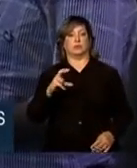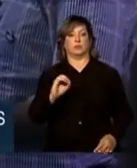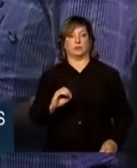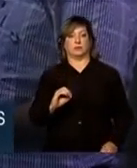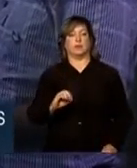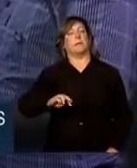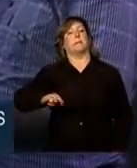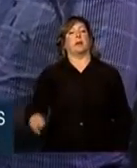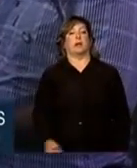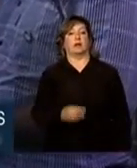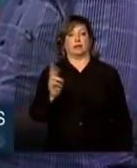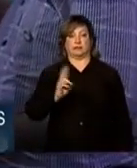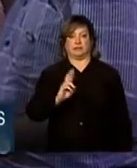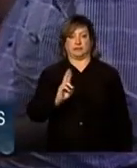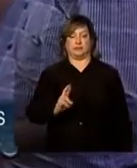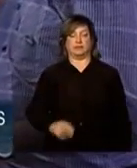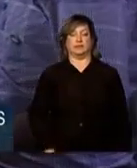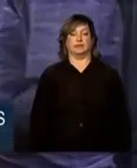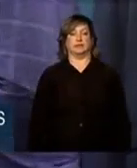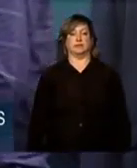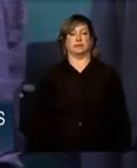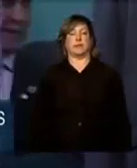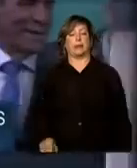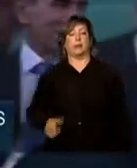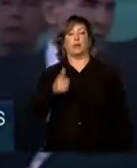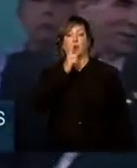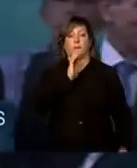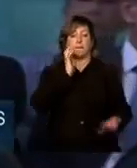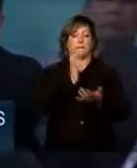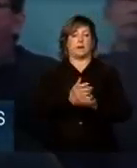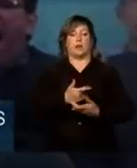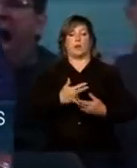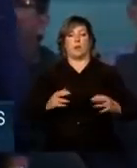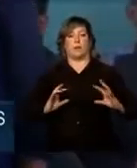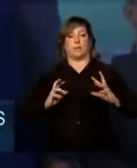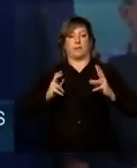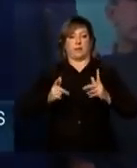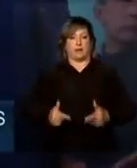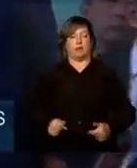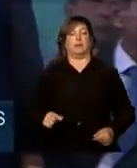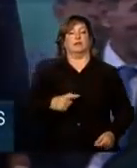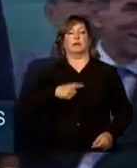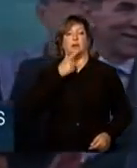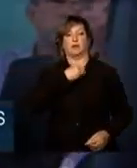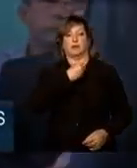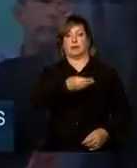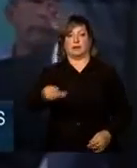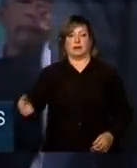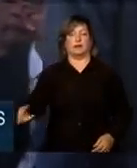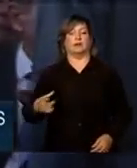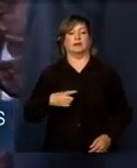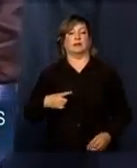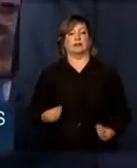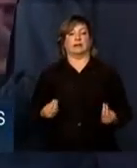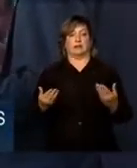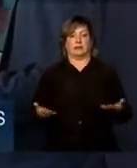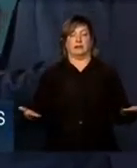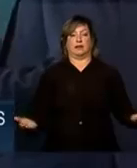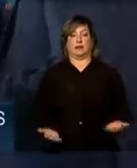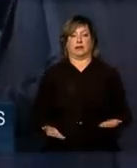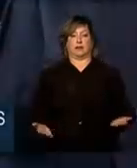milhões de reais. A aquisição de máquinas e equipamentos que, nesta ocasião, são entregues